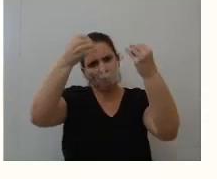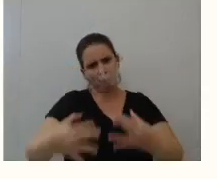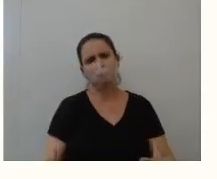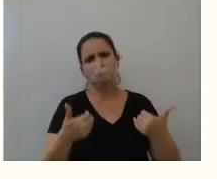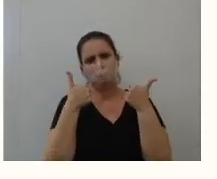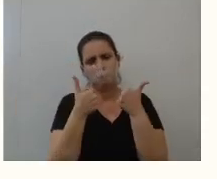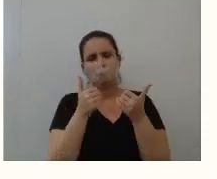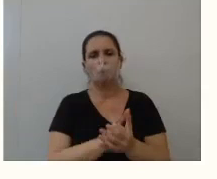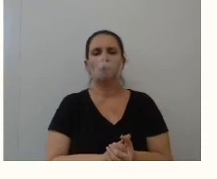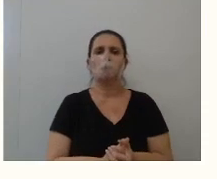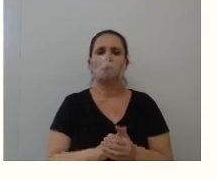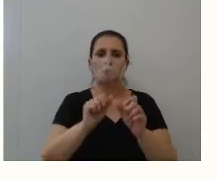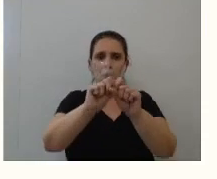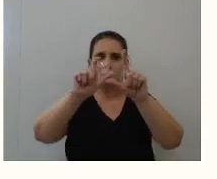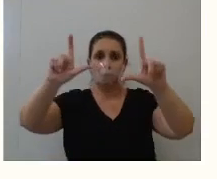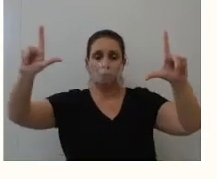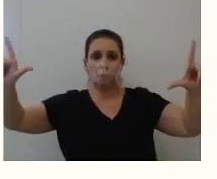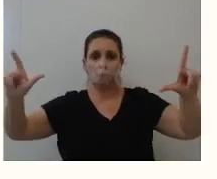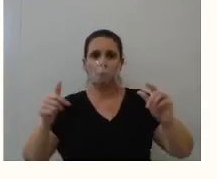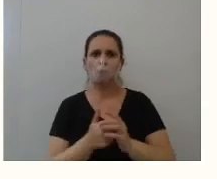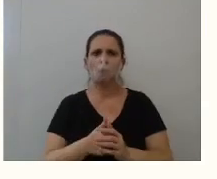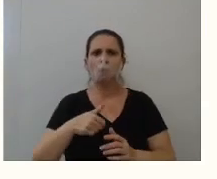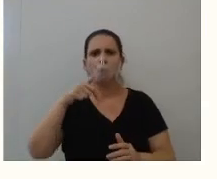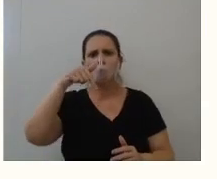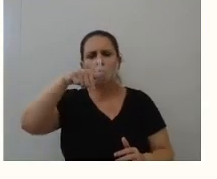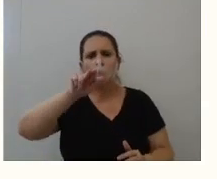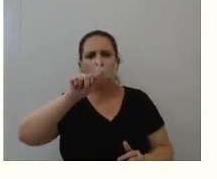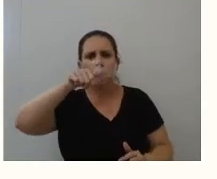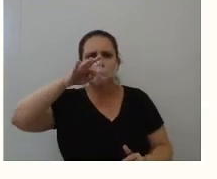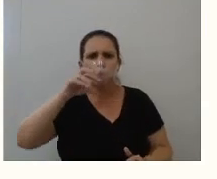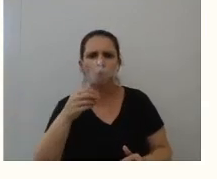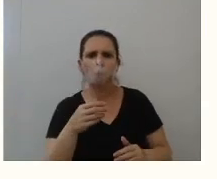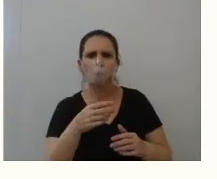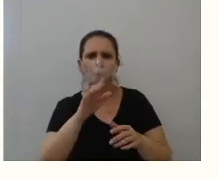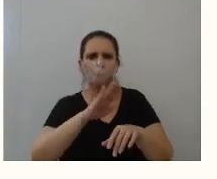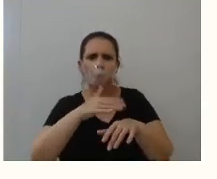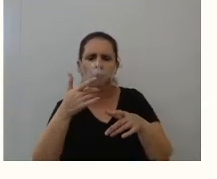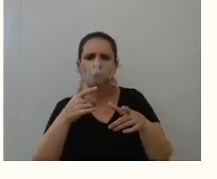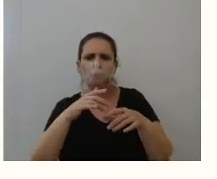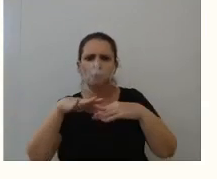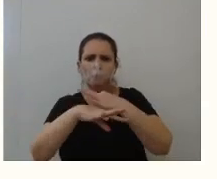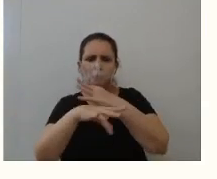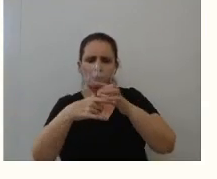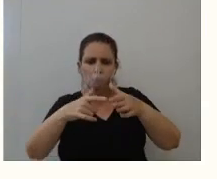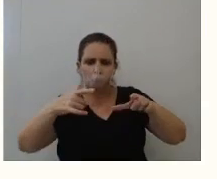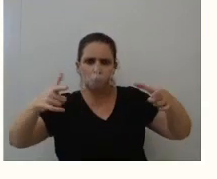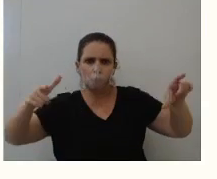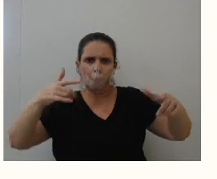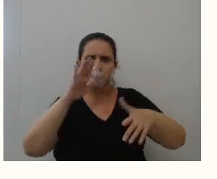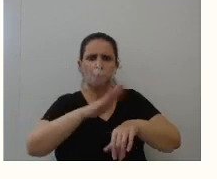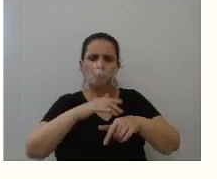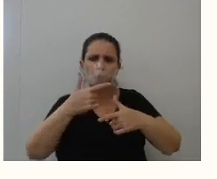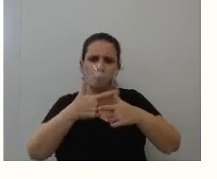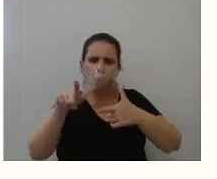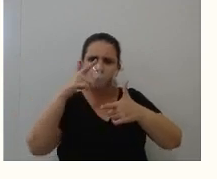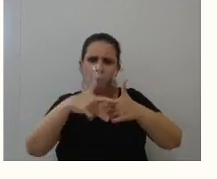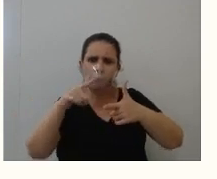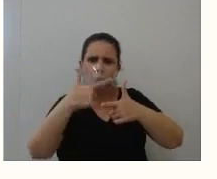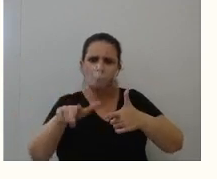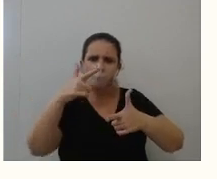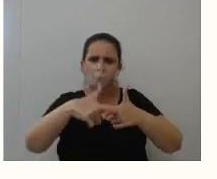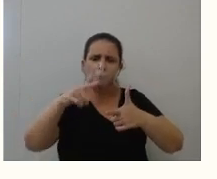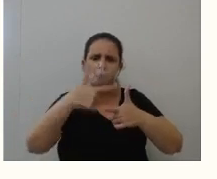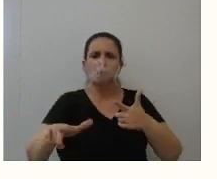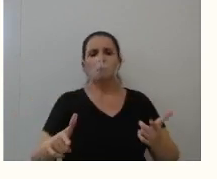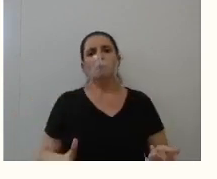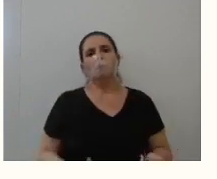bom? Aí na sua tela eu tenho, quanto mais as cidades crescem, mais problemas vão tendo. Um outro exemplo